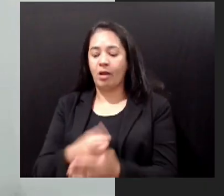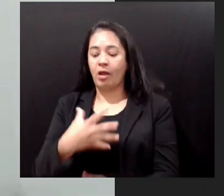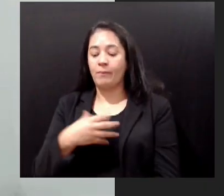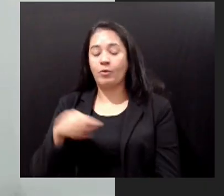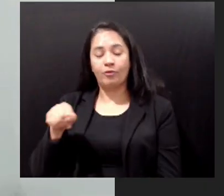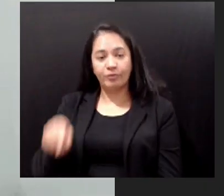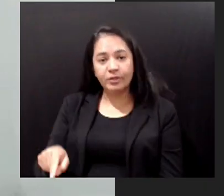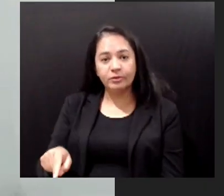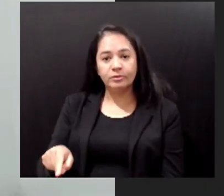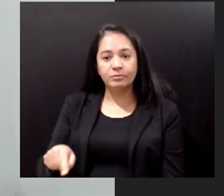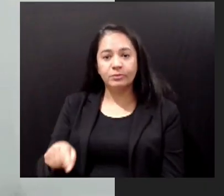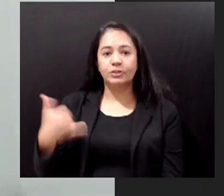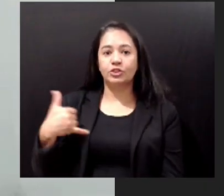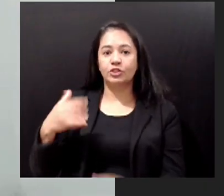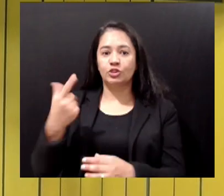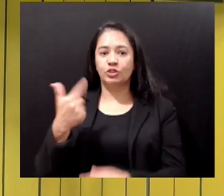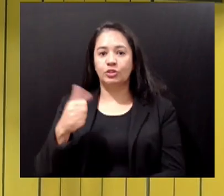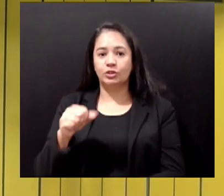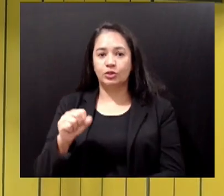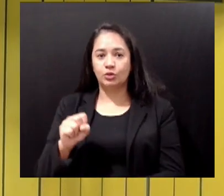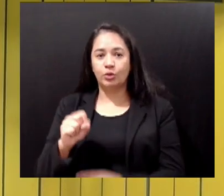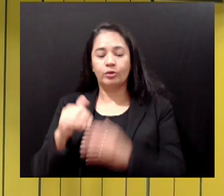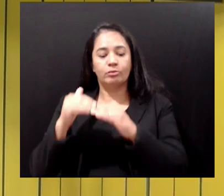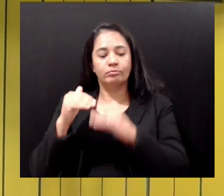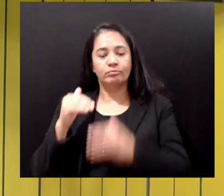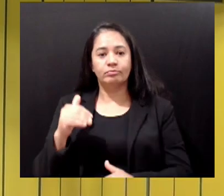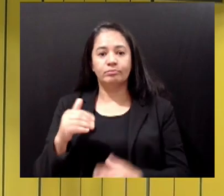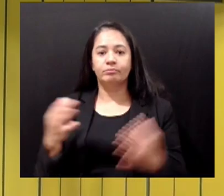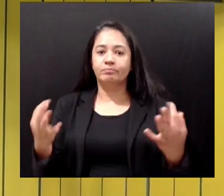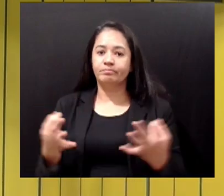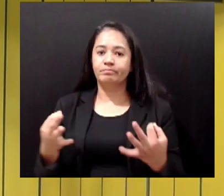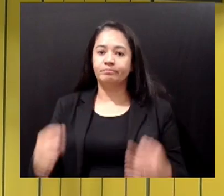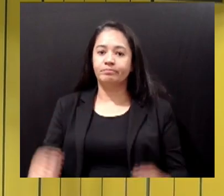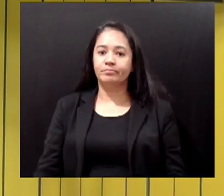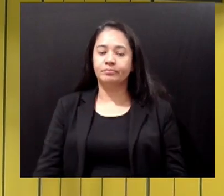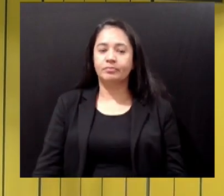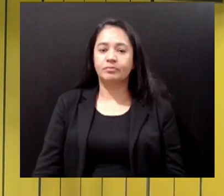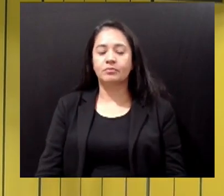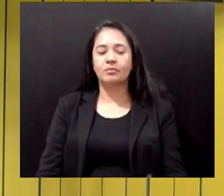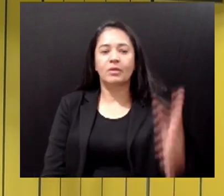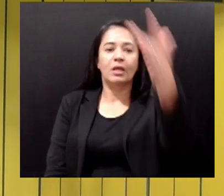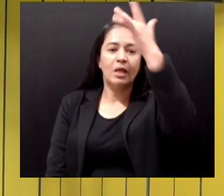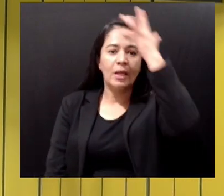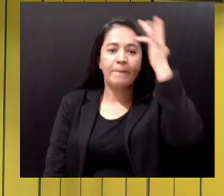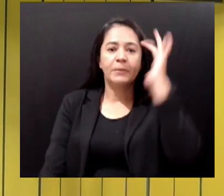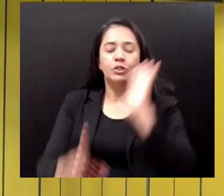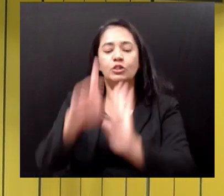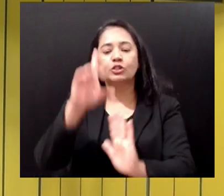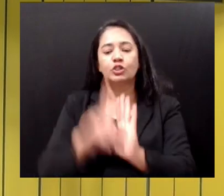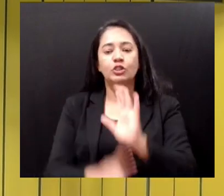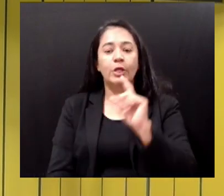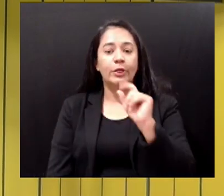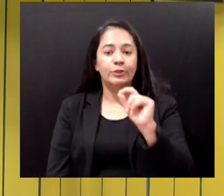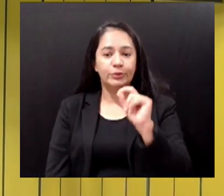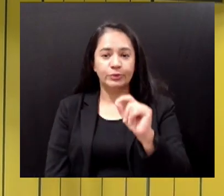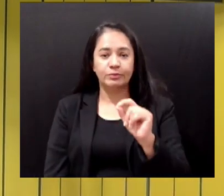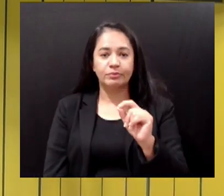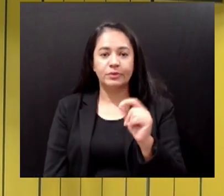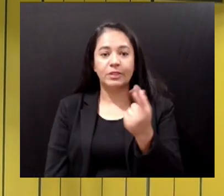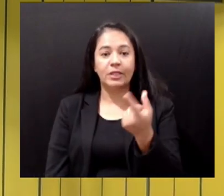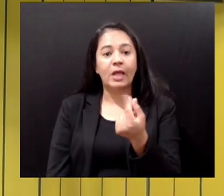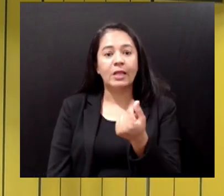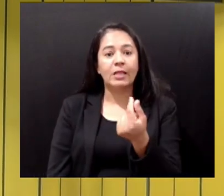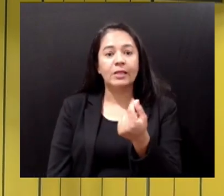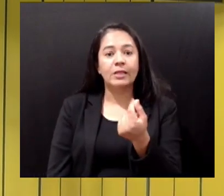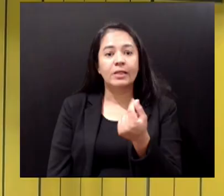filhos menores de idade. Perfeito. E quem tem direito a receber essas